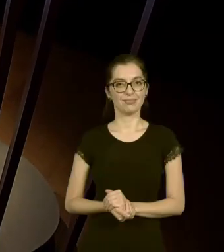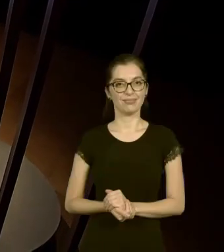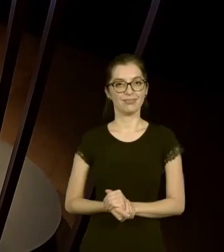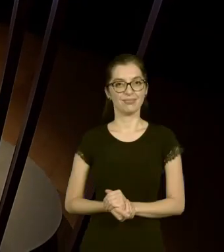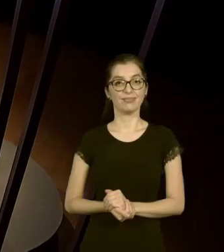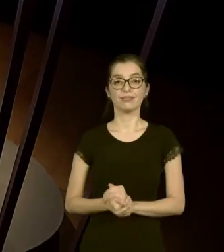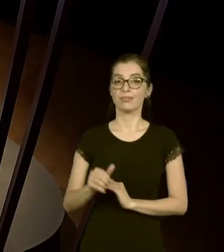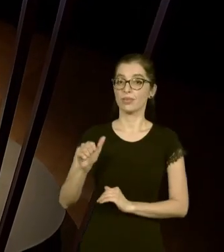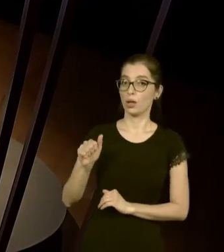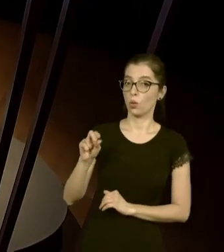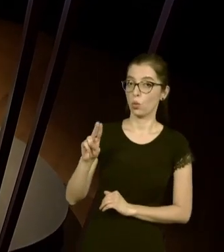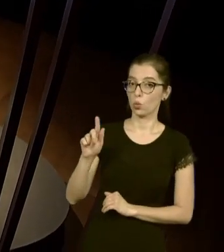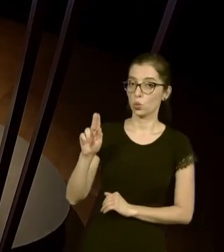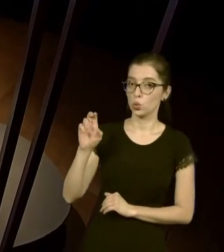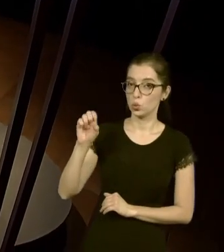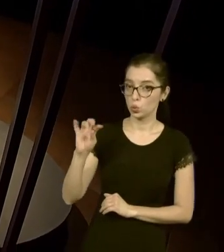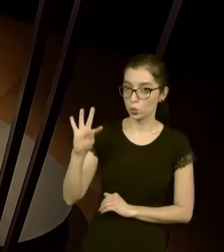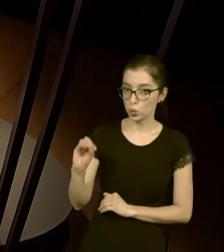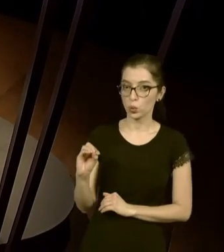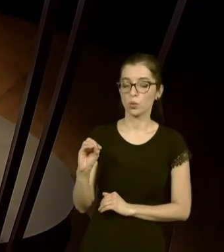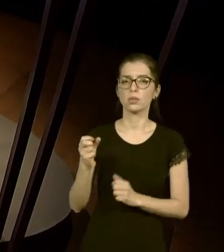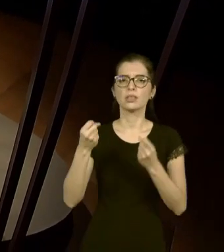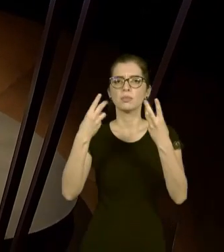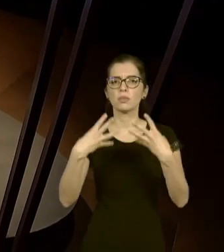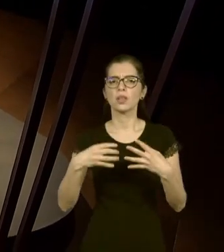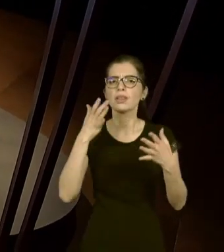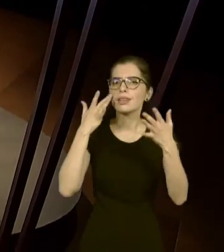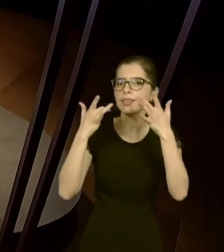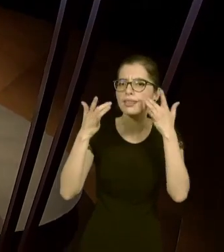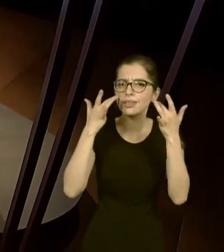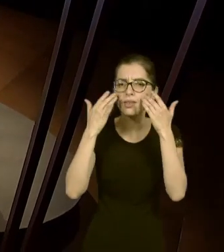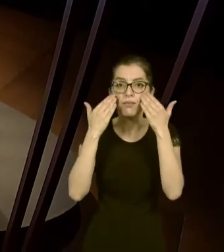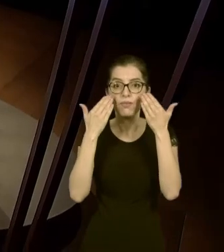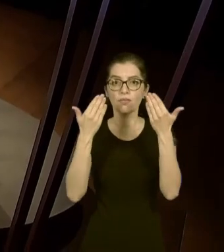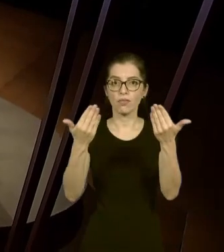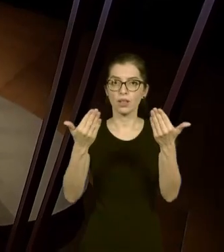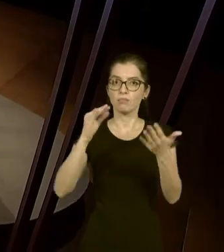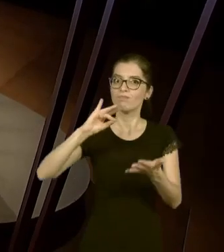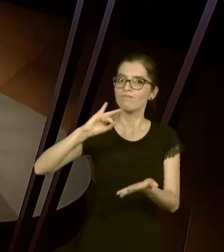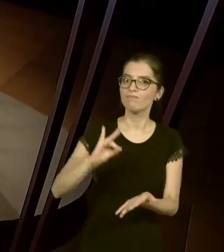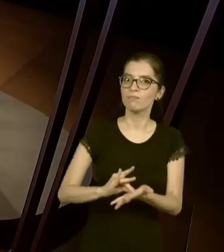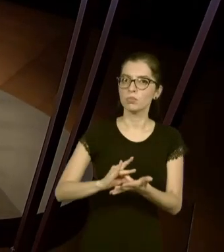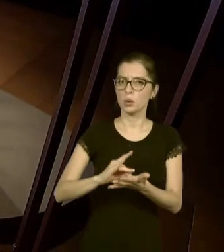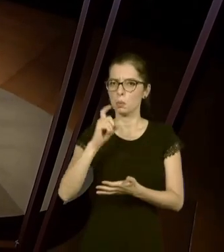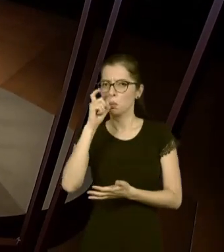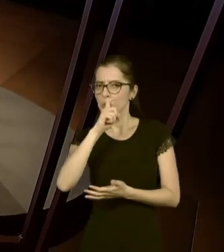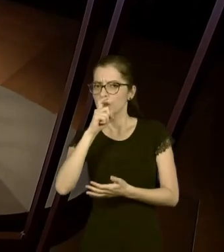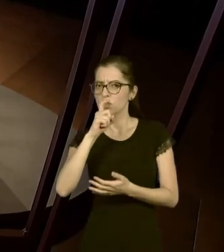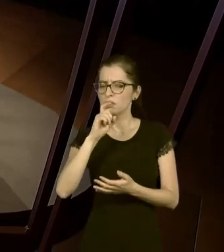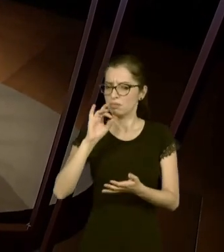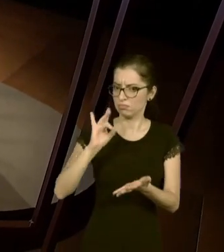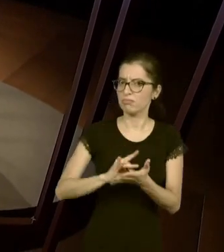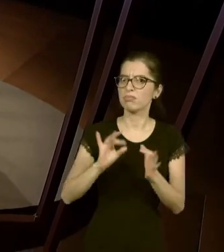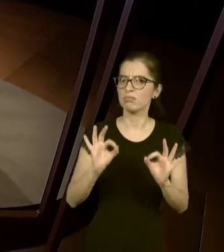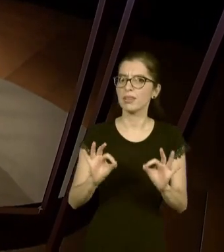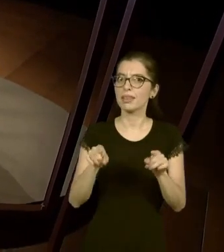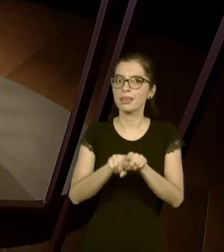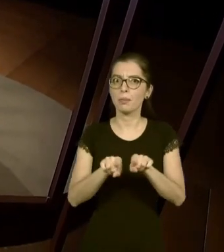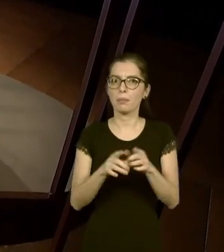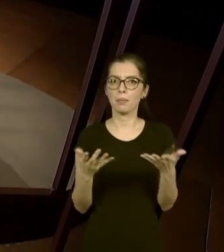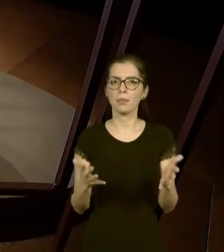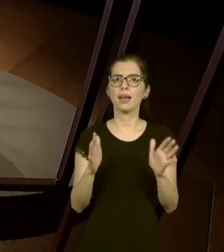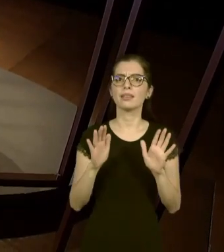Augusto Boal dizia que no teatro tudo é verdade, até a mentira. Talvez por isso certos artistas nunca abandonam